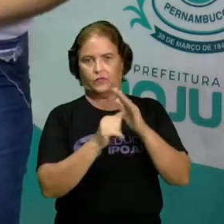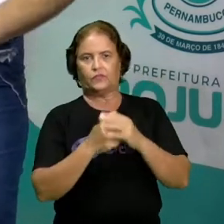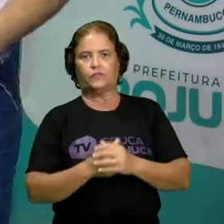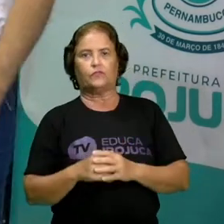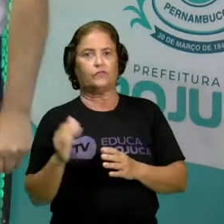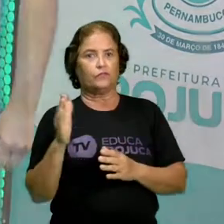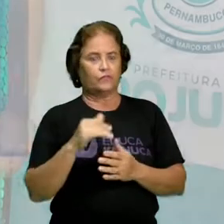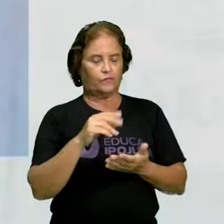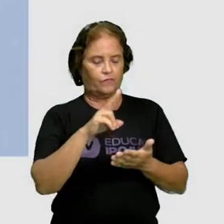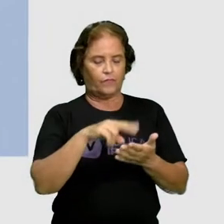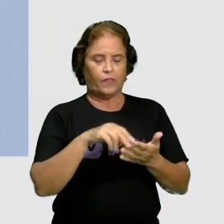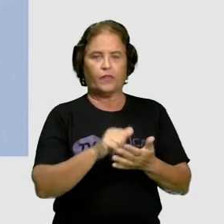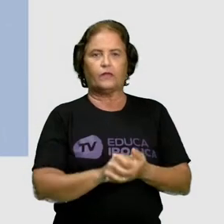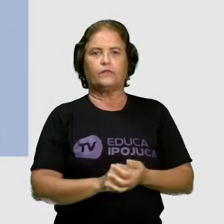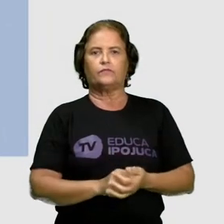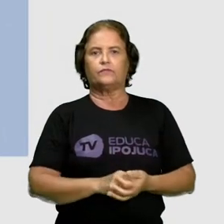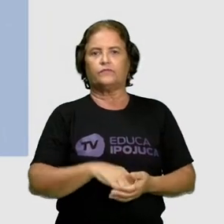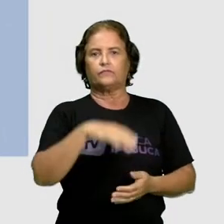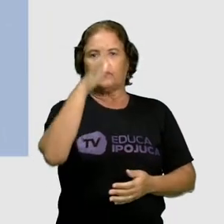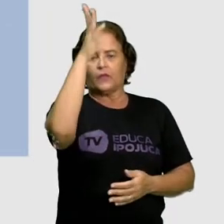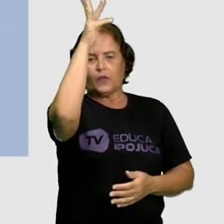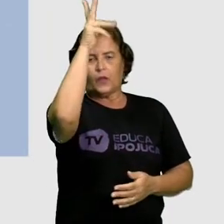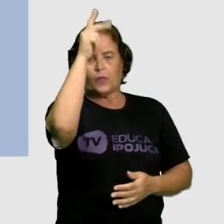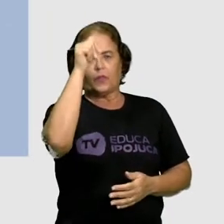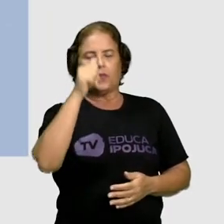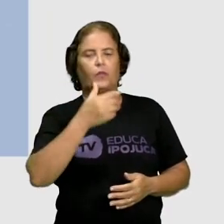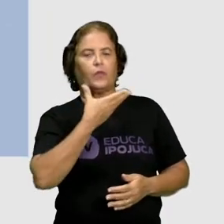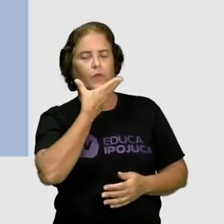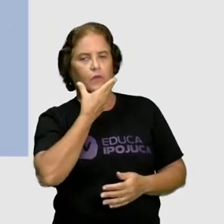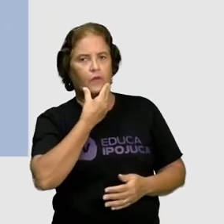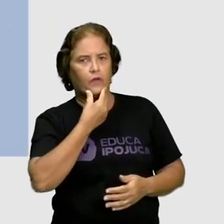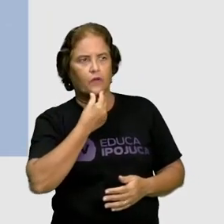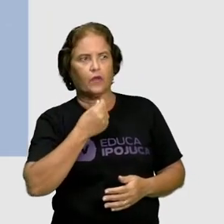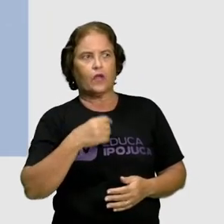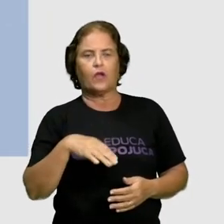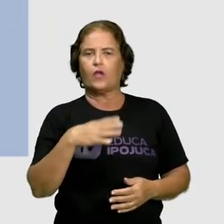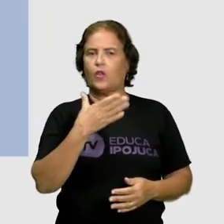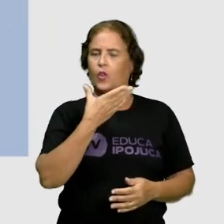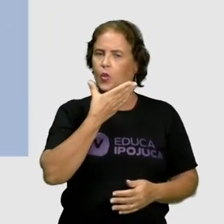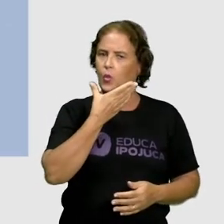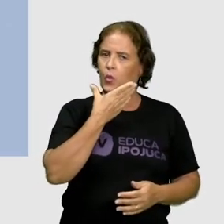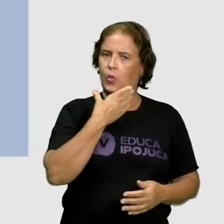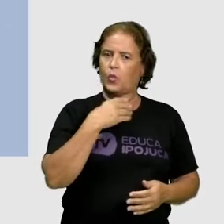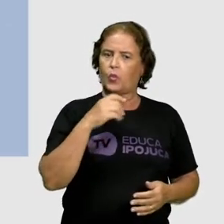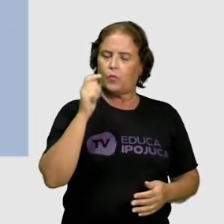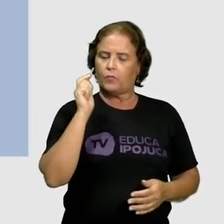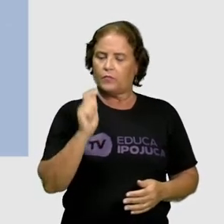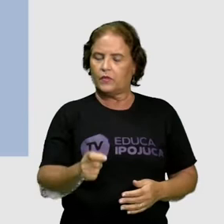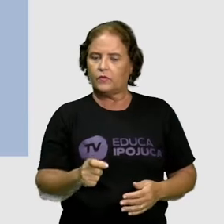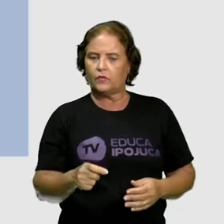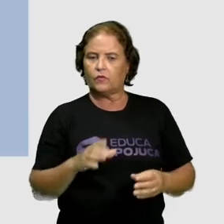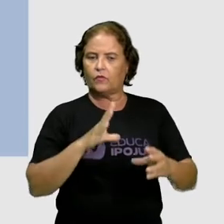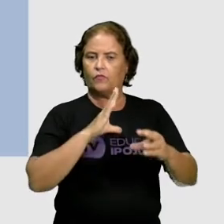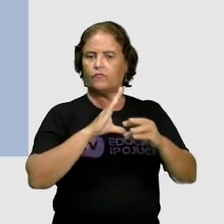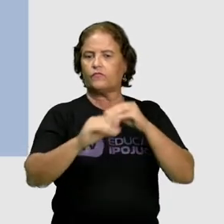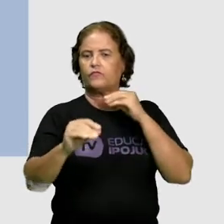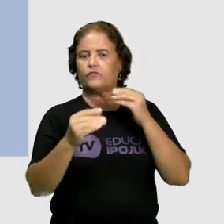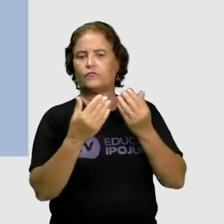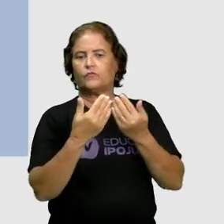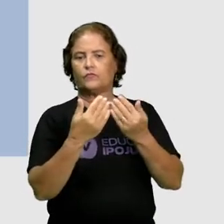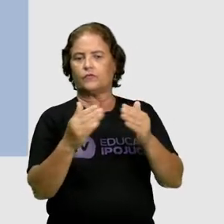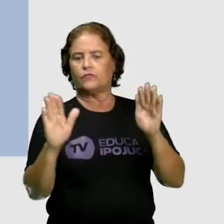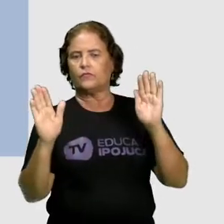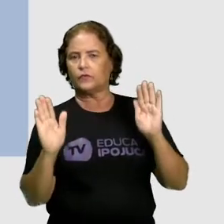comigo? O galo do patrão que fugiu pelo portão. Era